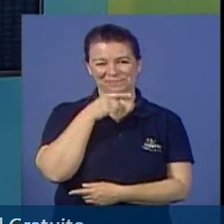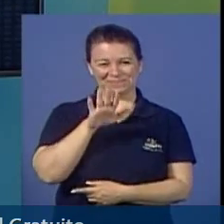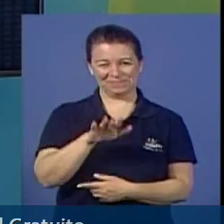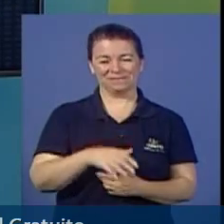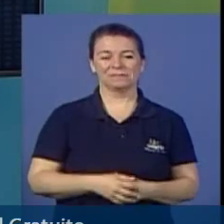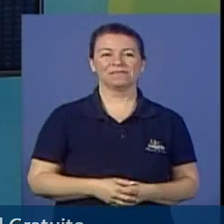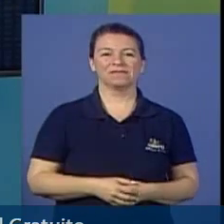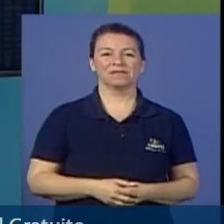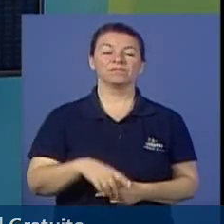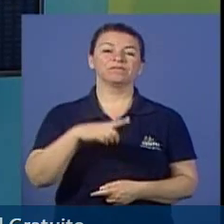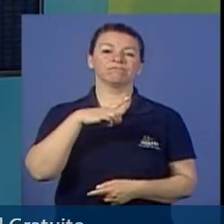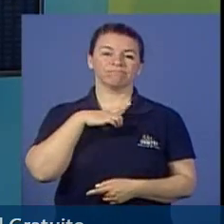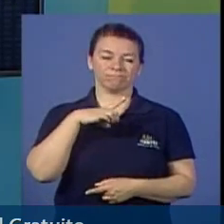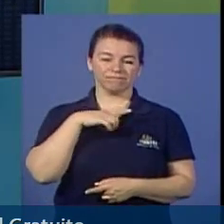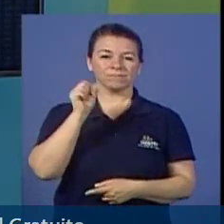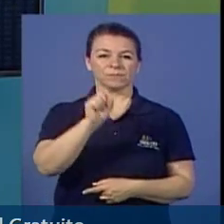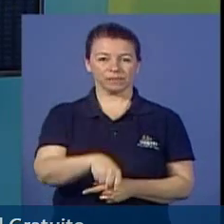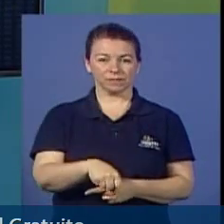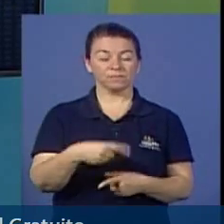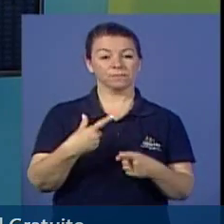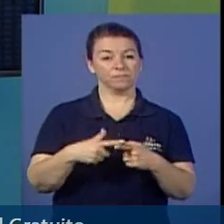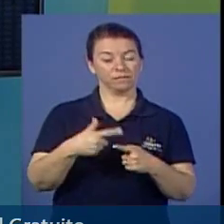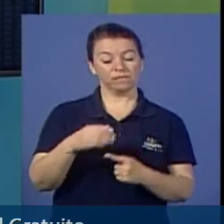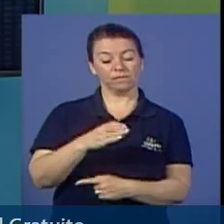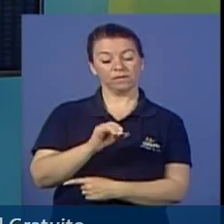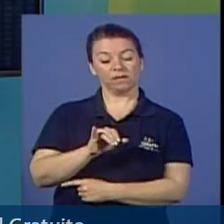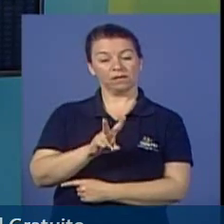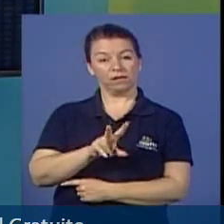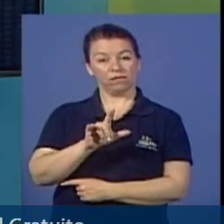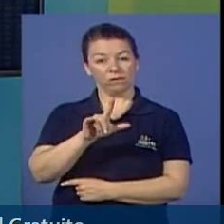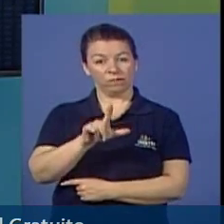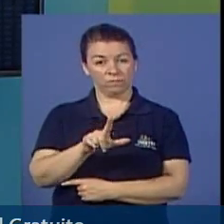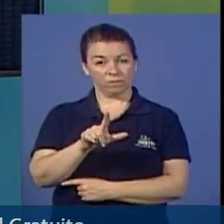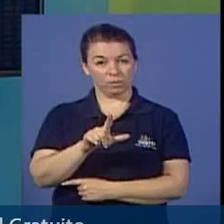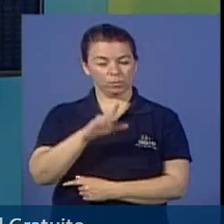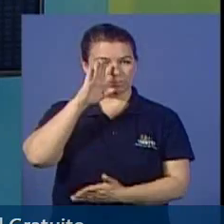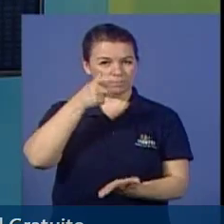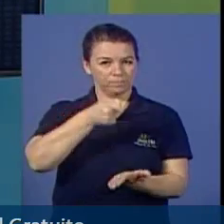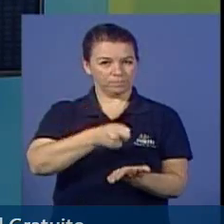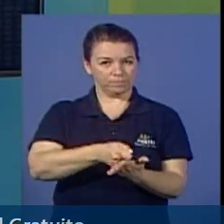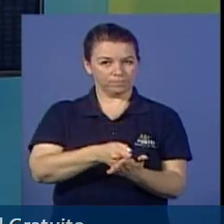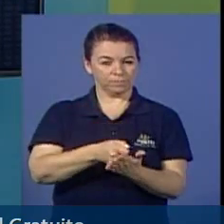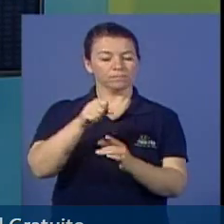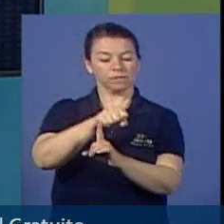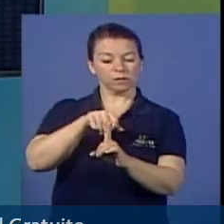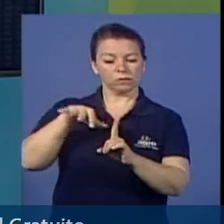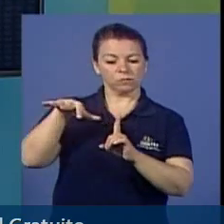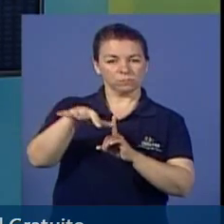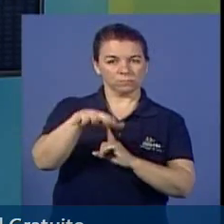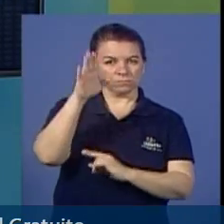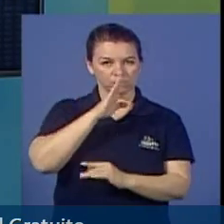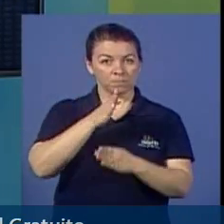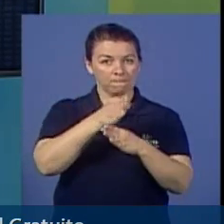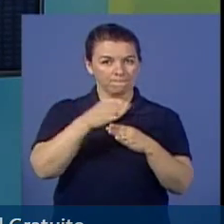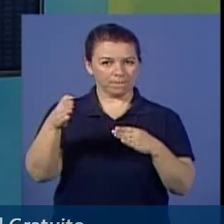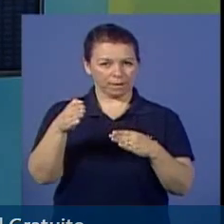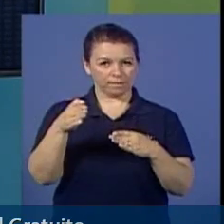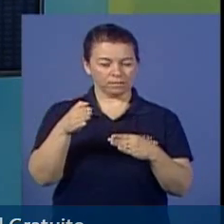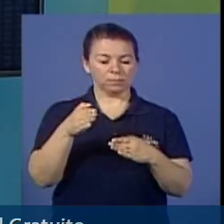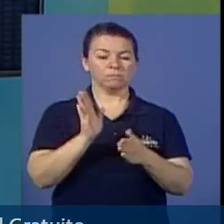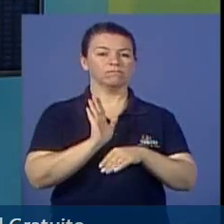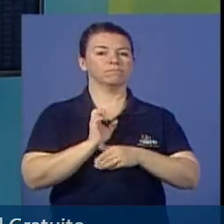Golpe civil-militar. Lembre-se, parte da sociedade brasileira apoiou o golpe. Nem